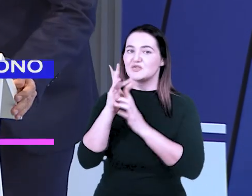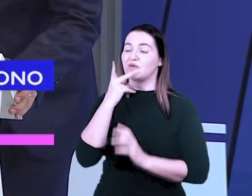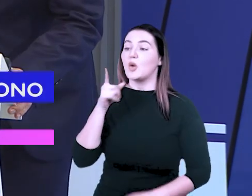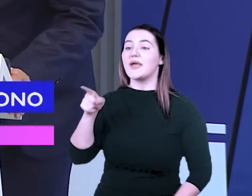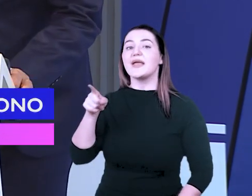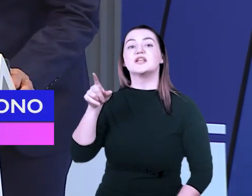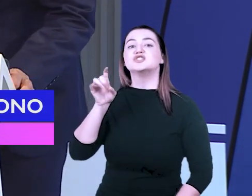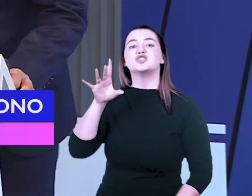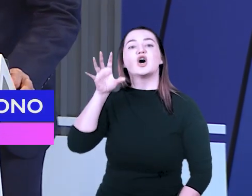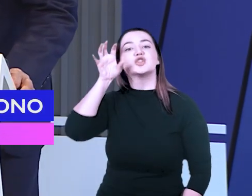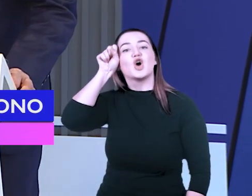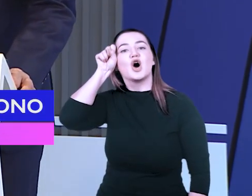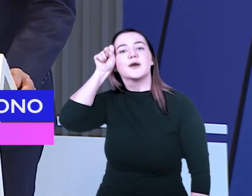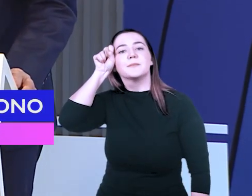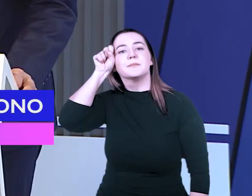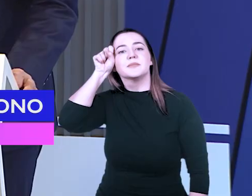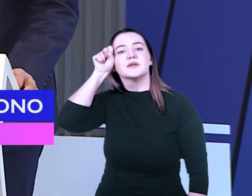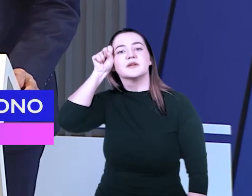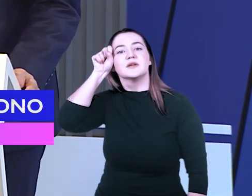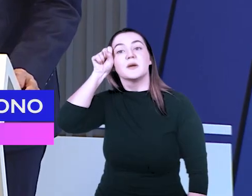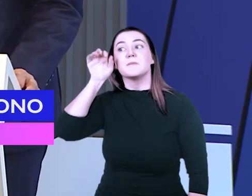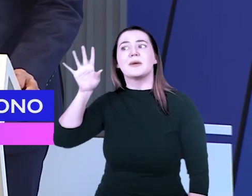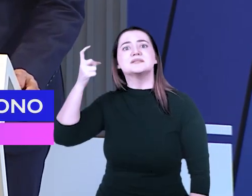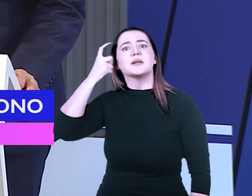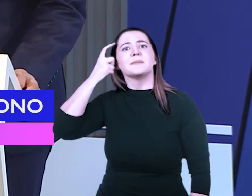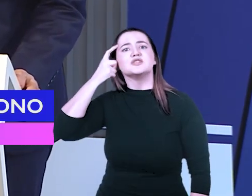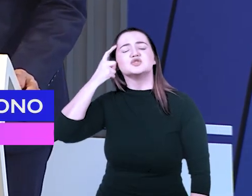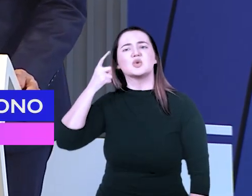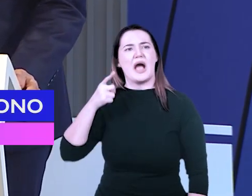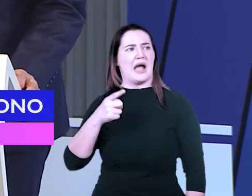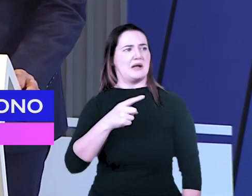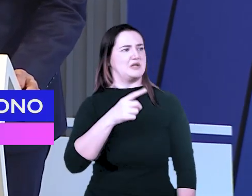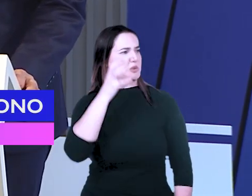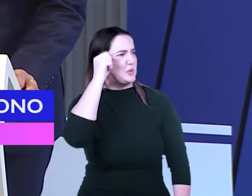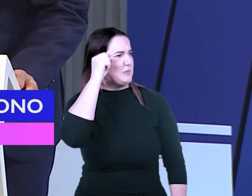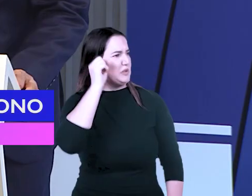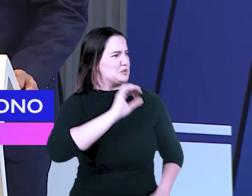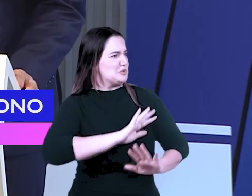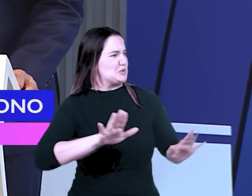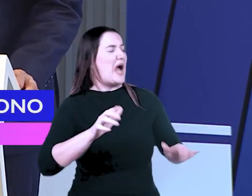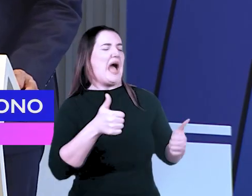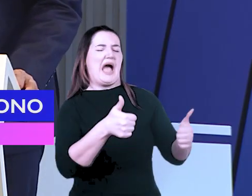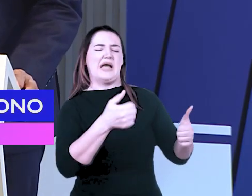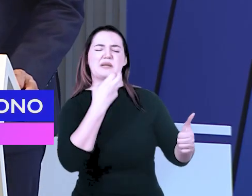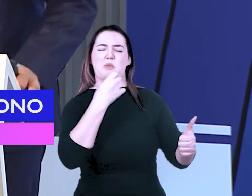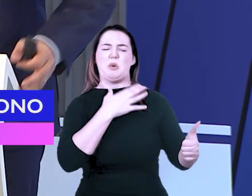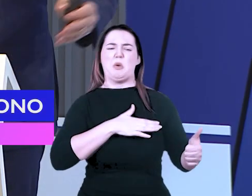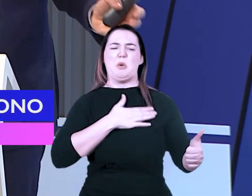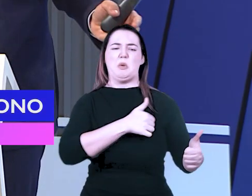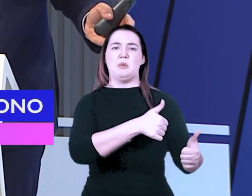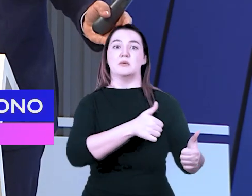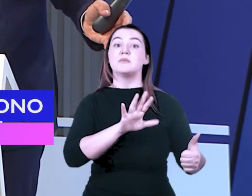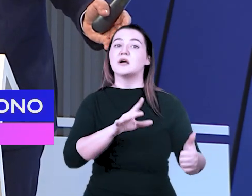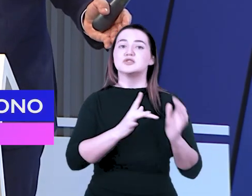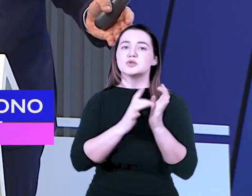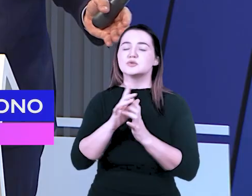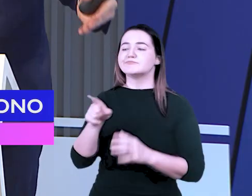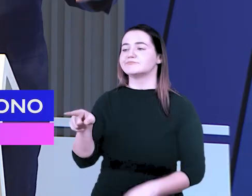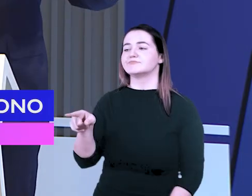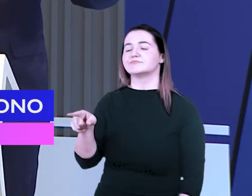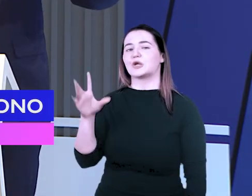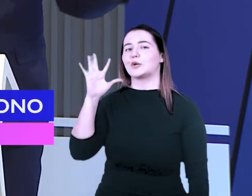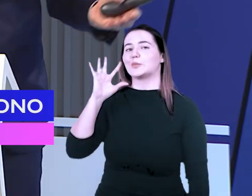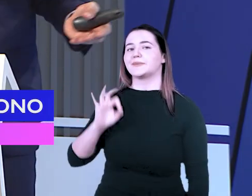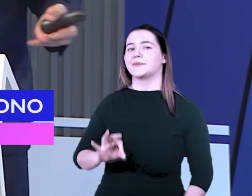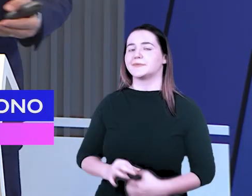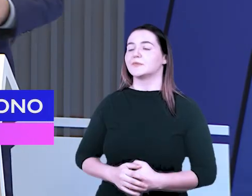a morte para Jesus é apenas como um sono. Ninguém dorme para sempre. Em algum momento, as pessoas